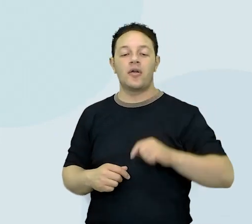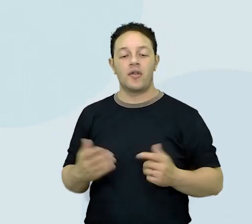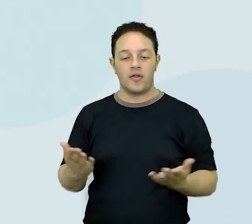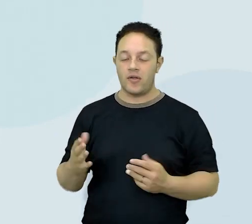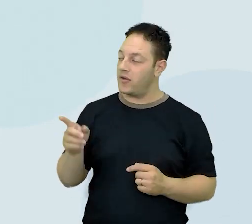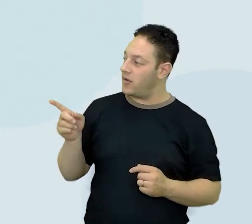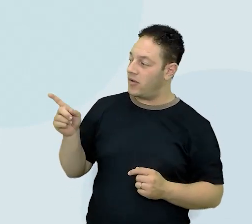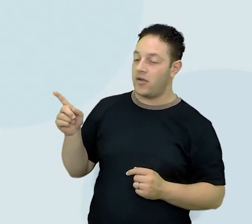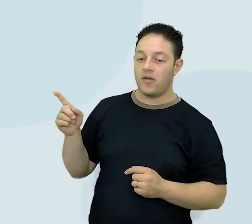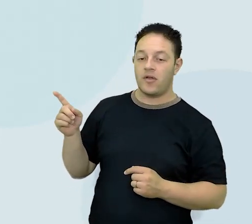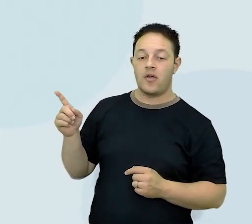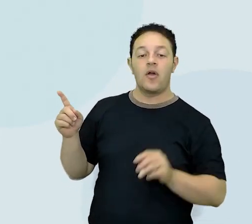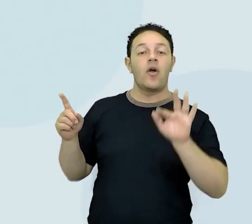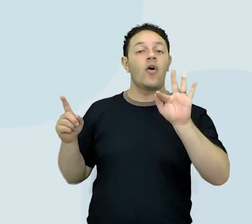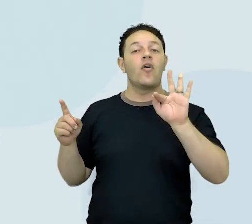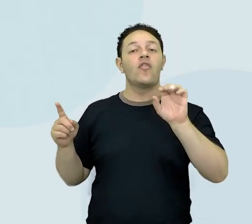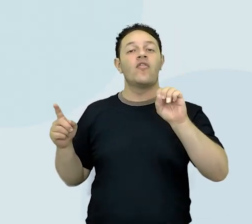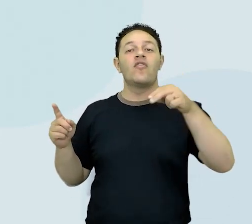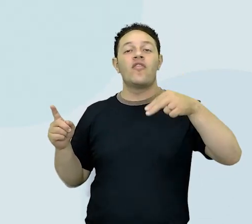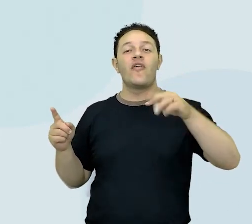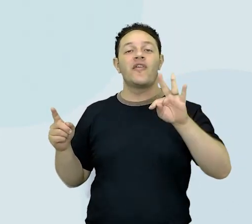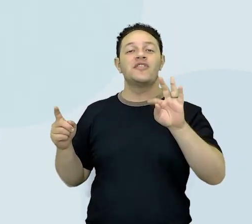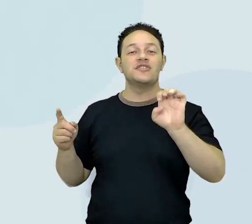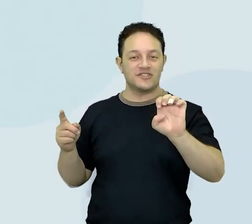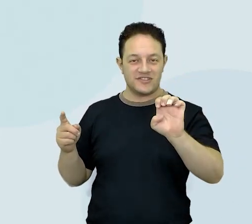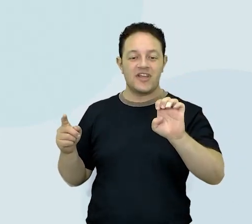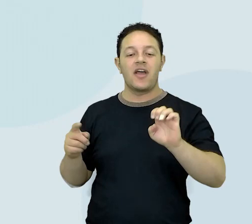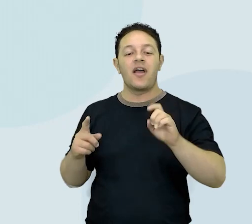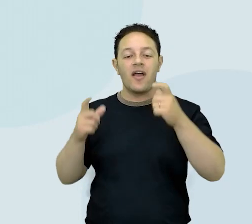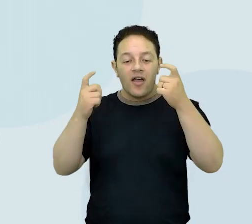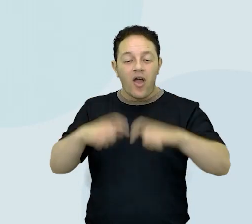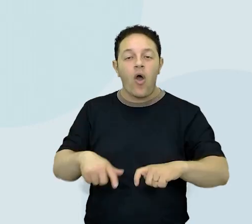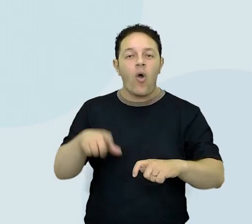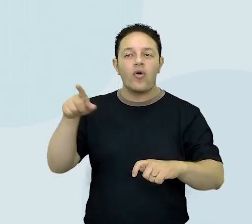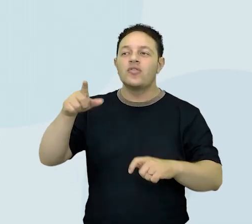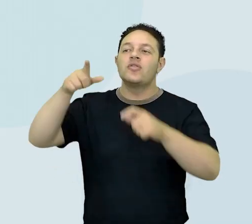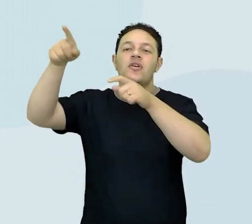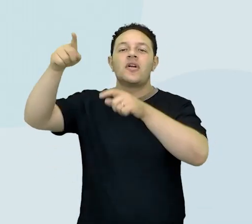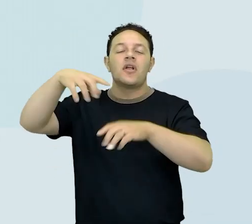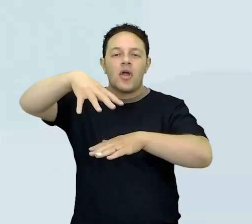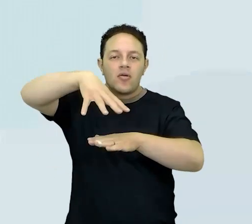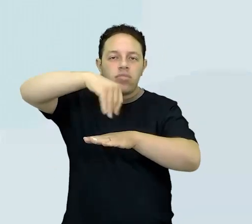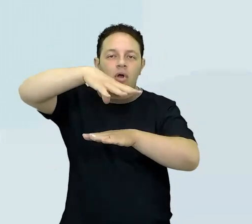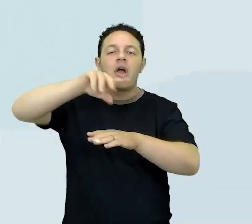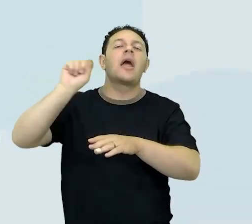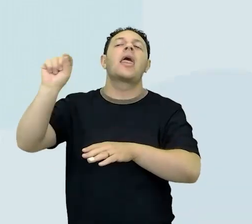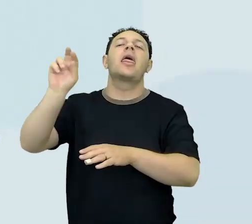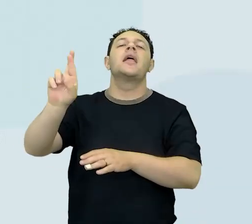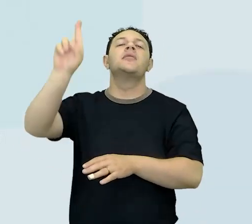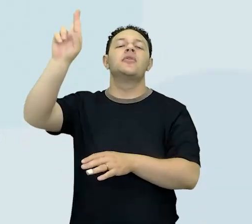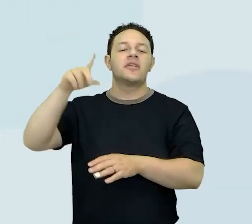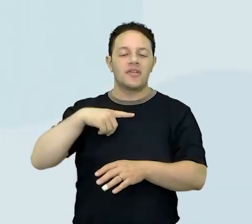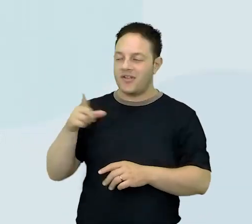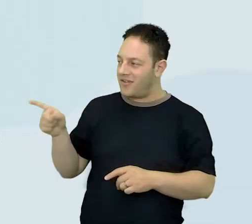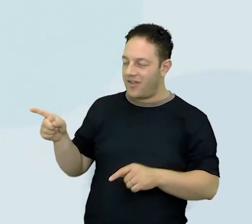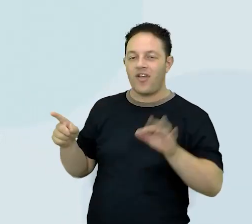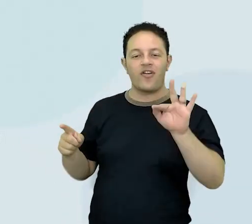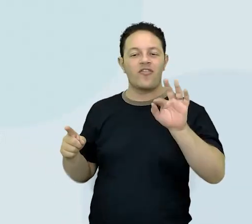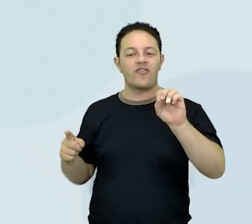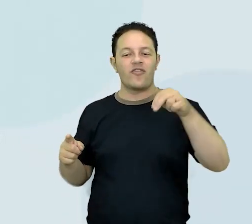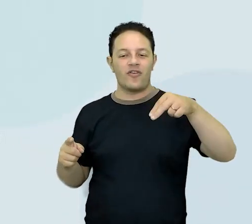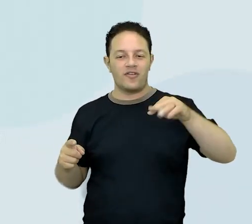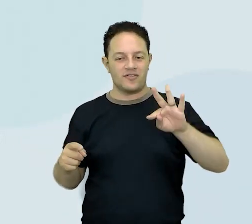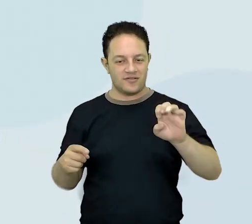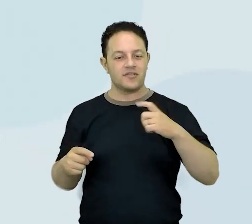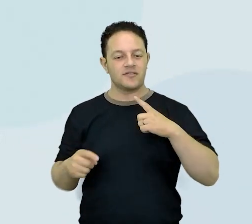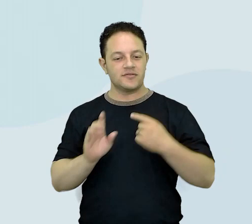E agora nós temos a fonte. Observem que a gente jogou agora aqui a fonte, que está aparecendo, piscando a setinha para vocês,